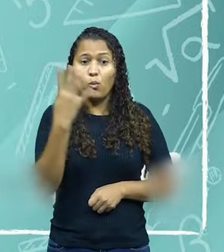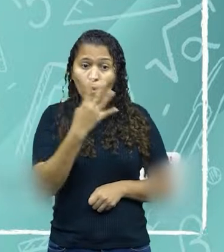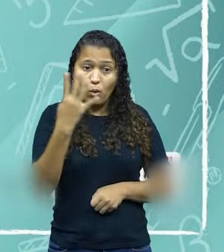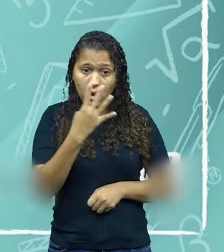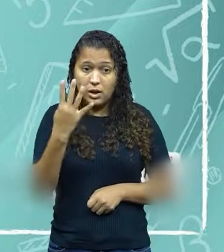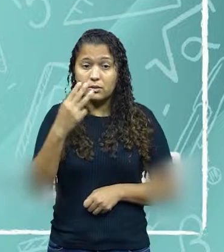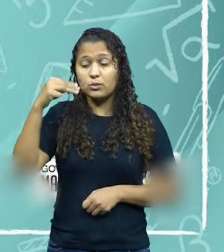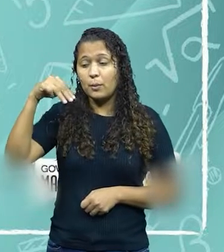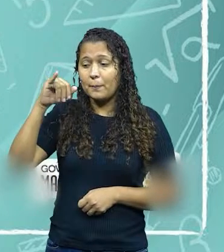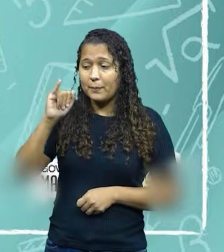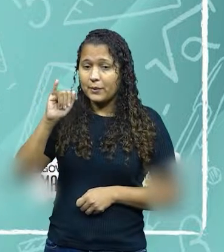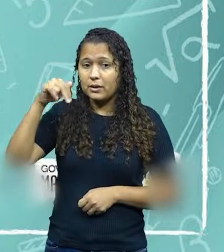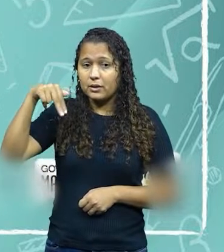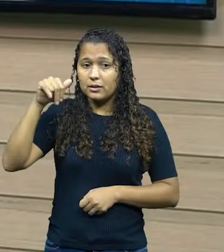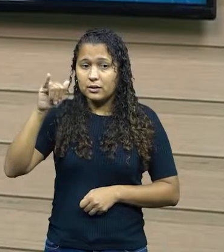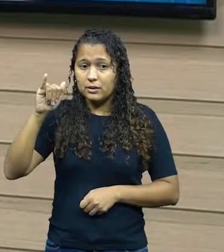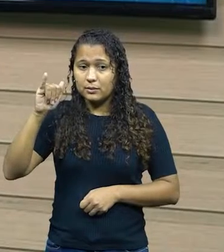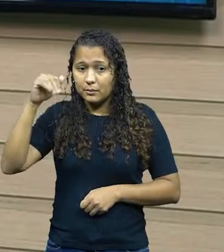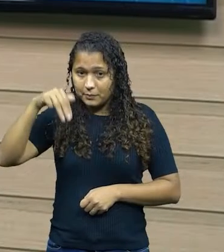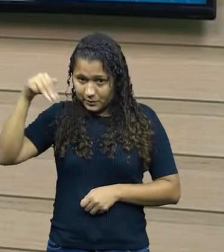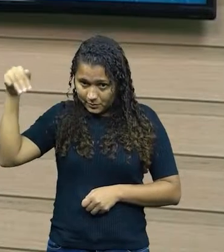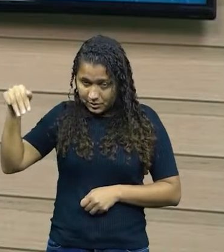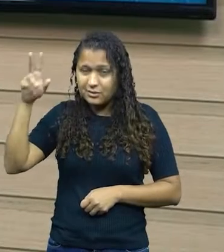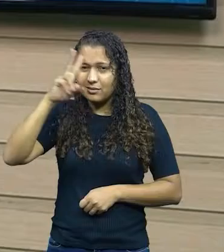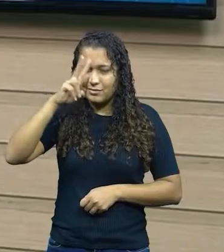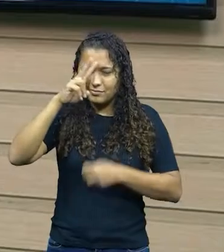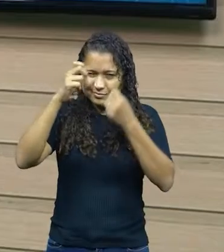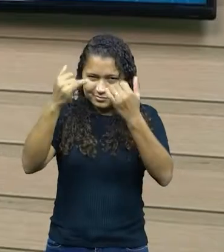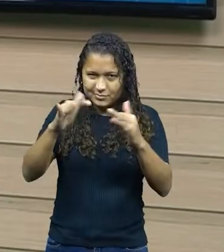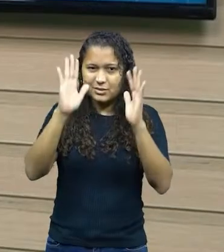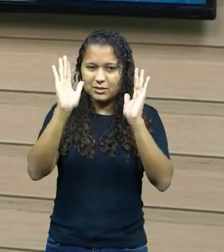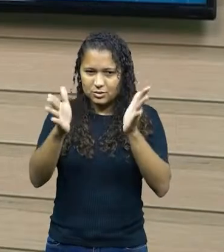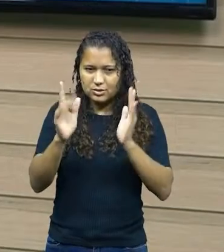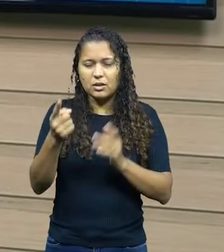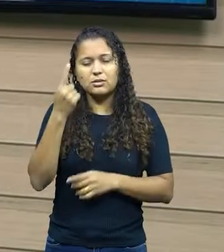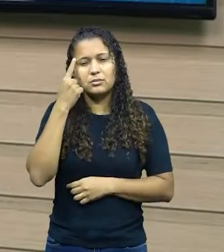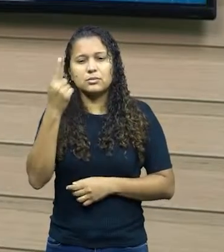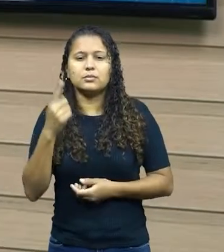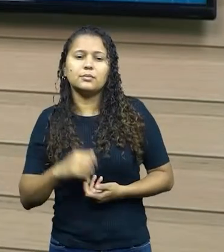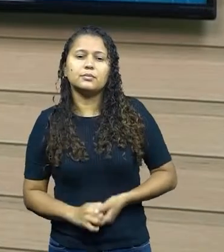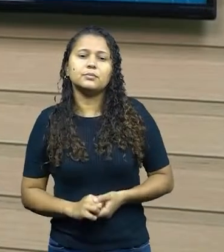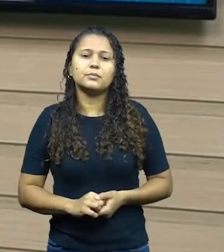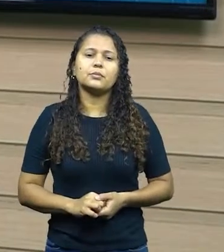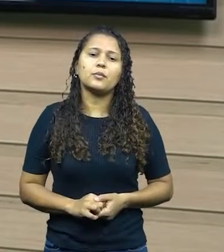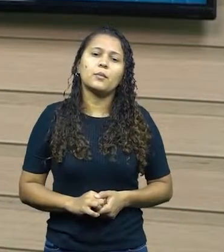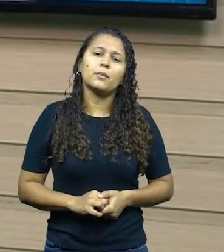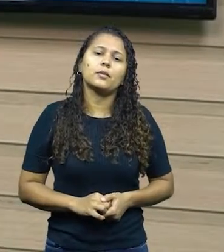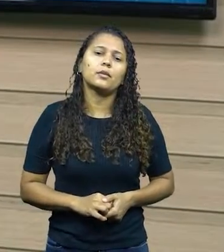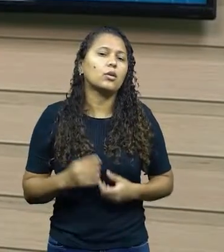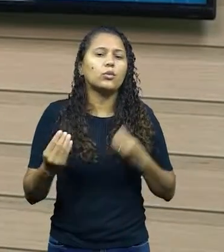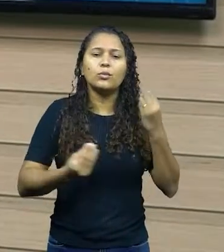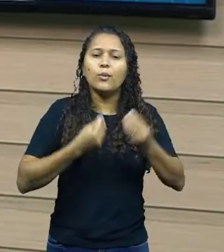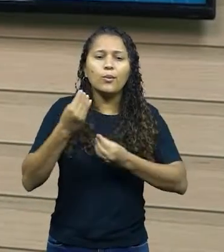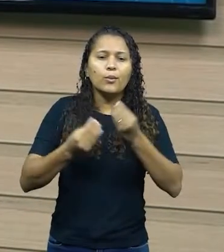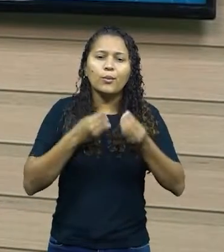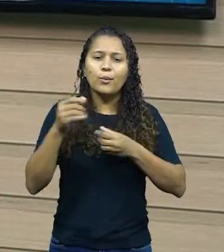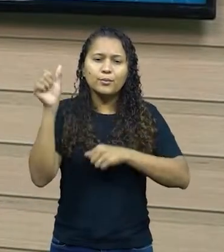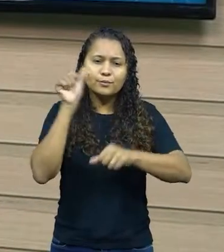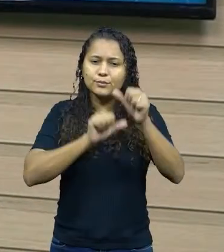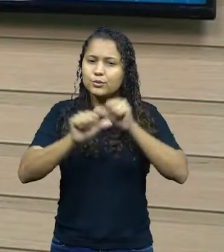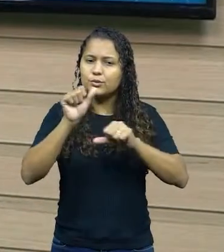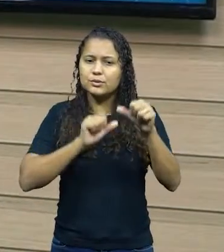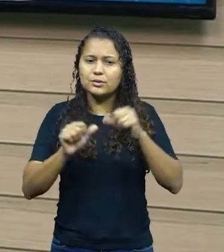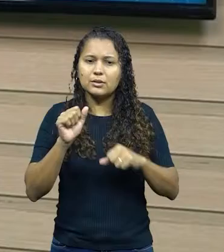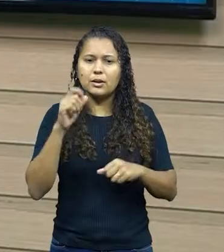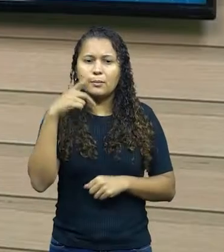25,4 milímetros. Né? Já conversamos sobre milímetros, vocês já têm uma noção. Então, como é que a gente faz para fazer